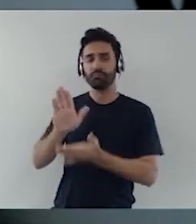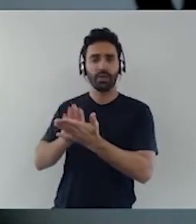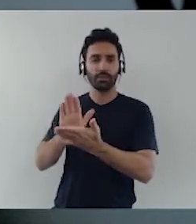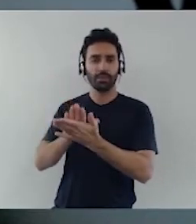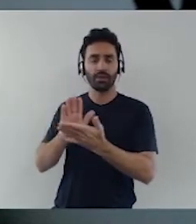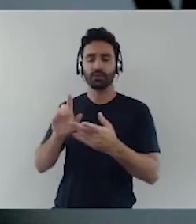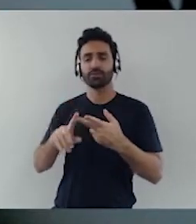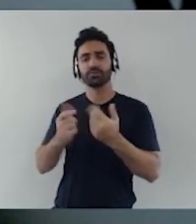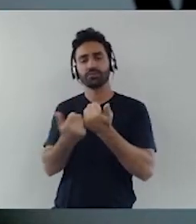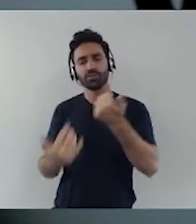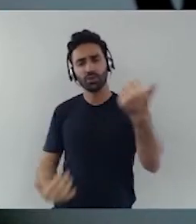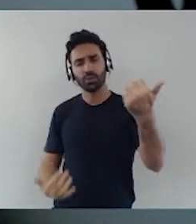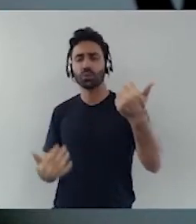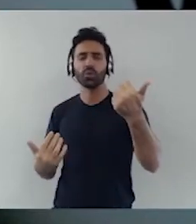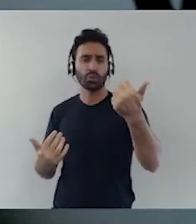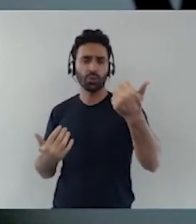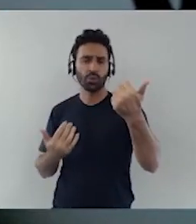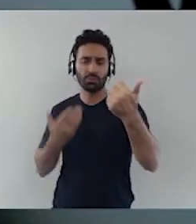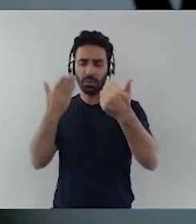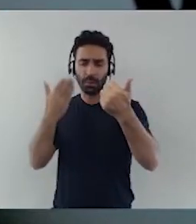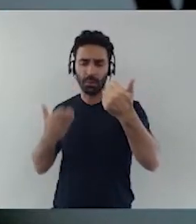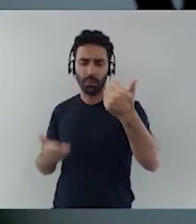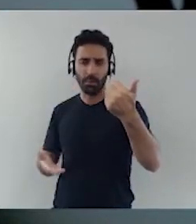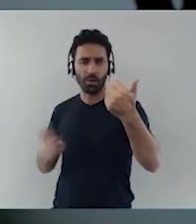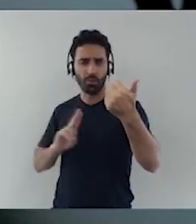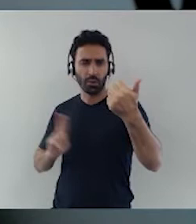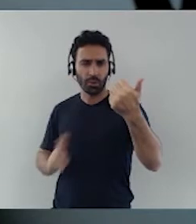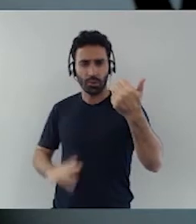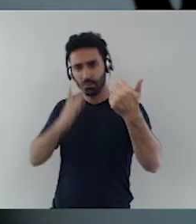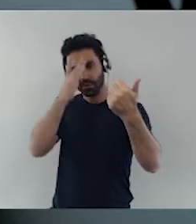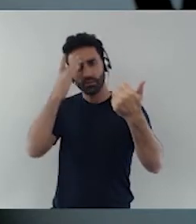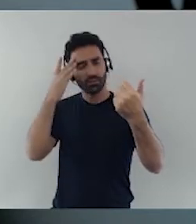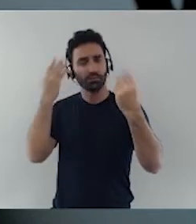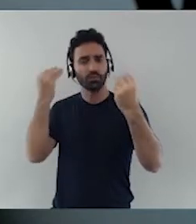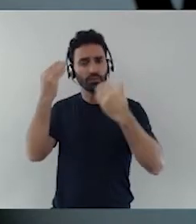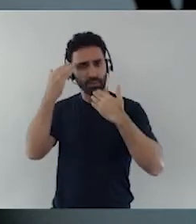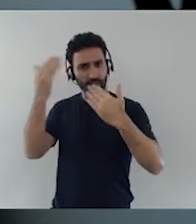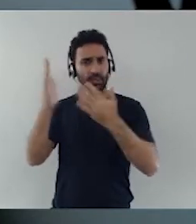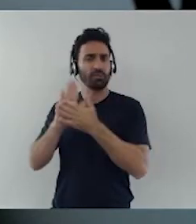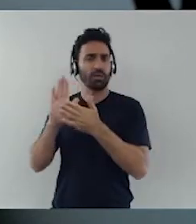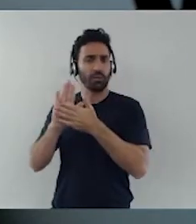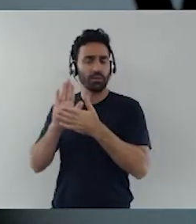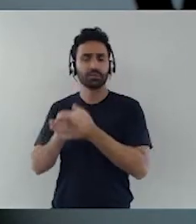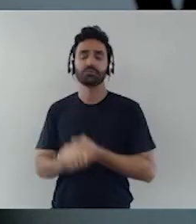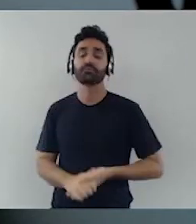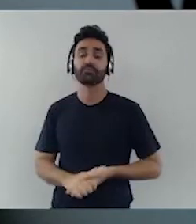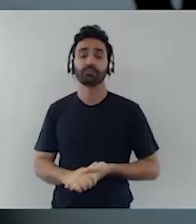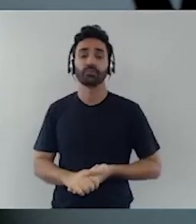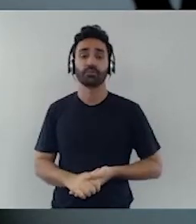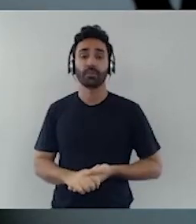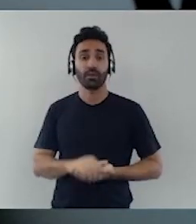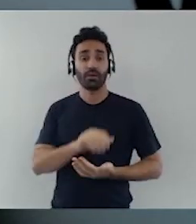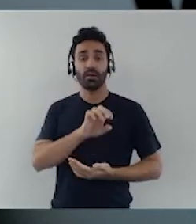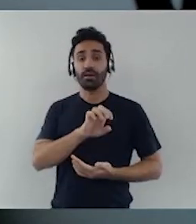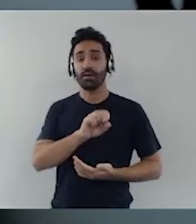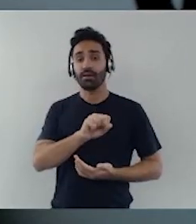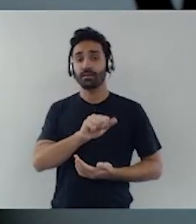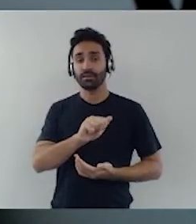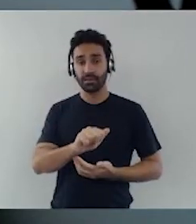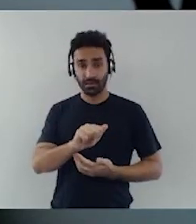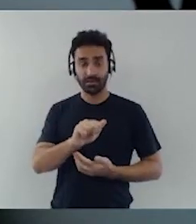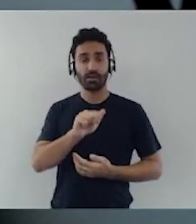Luiz Viana, Noronha, Ari, Beto Simonetti. Parabenizar também o diretor da ESA Nacional, Rony Prois,